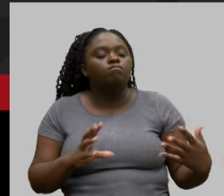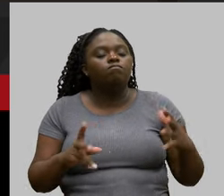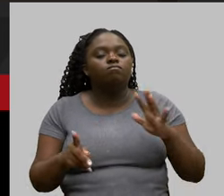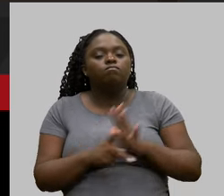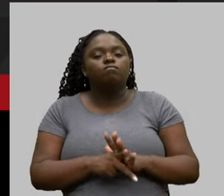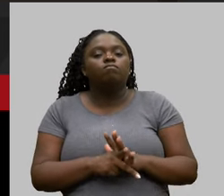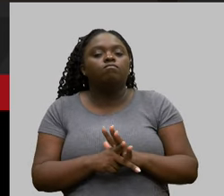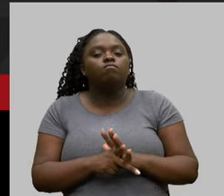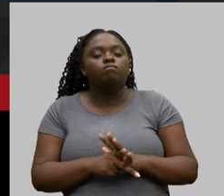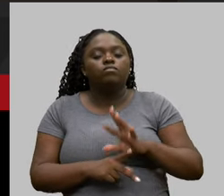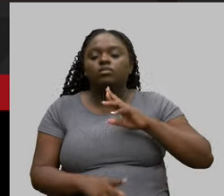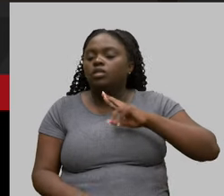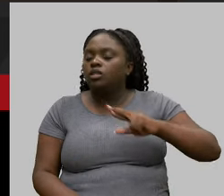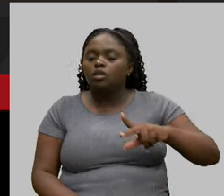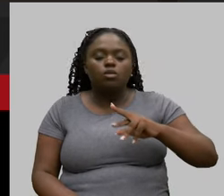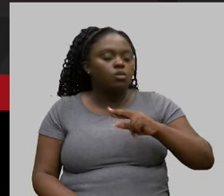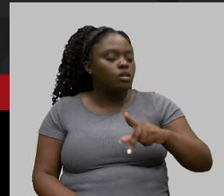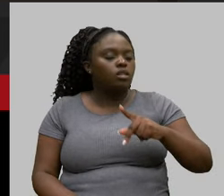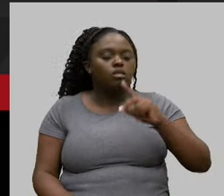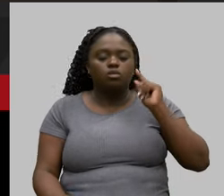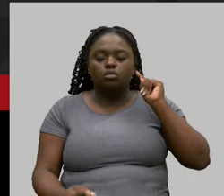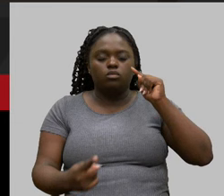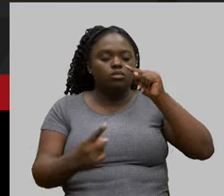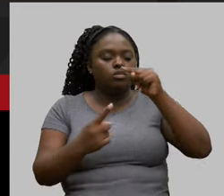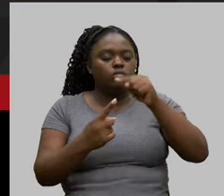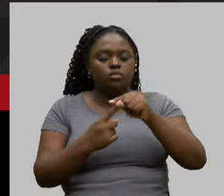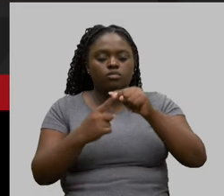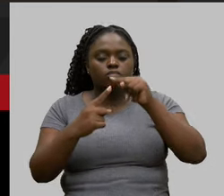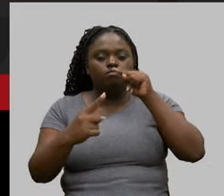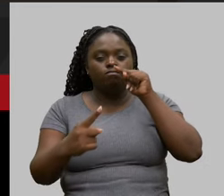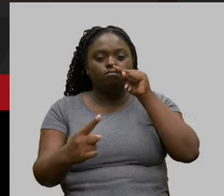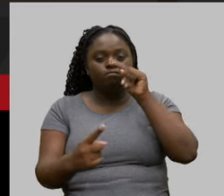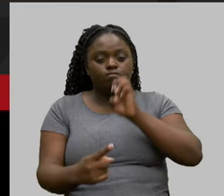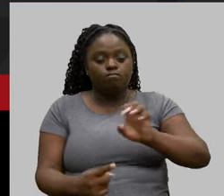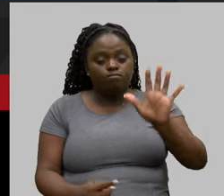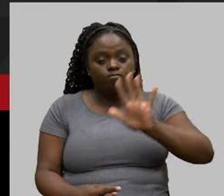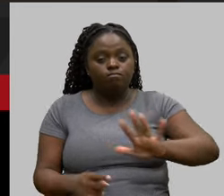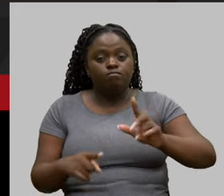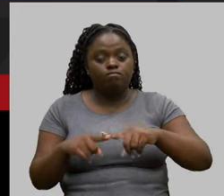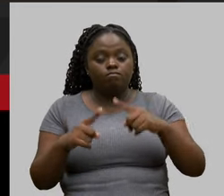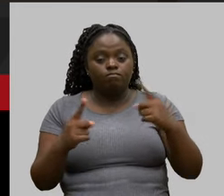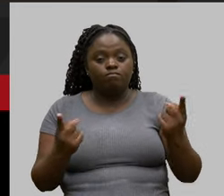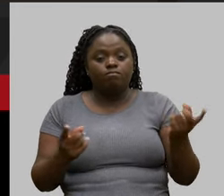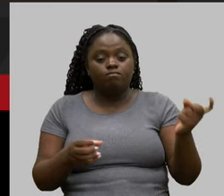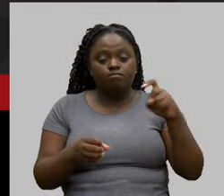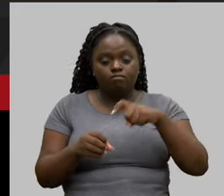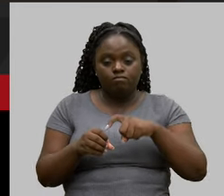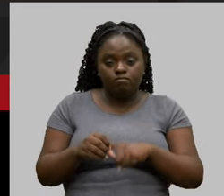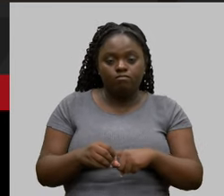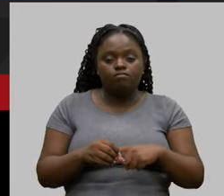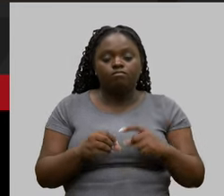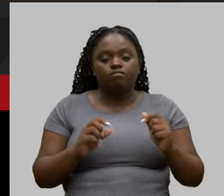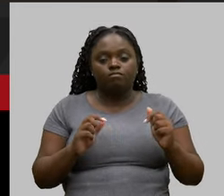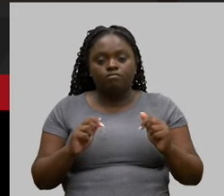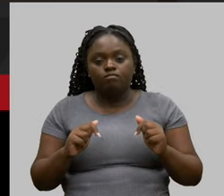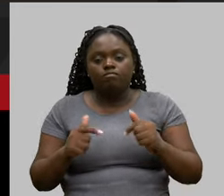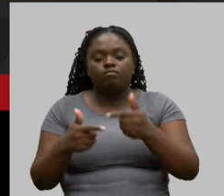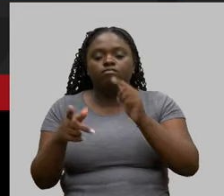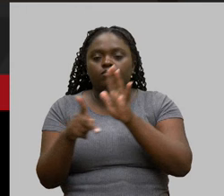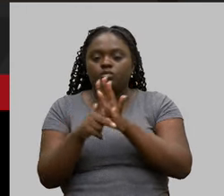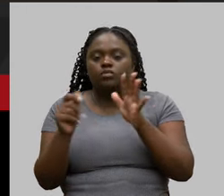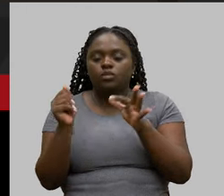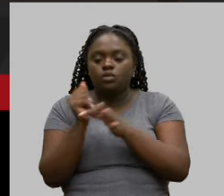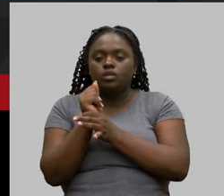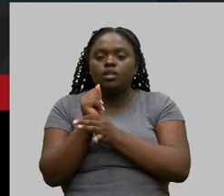são um favor do Estado mas sim um retorno das contribuições efetuadas pelos segurados ao